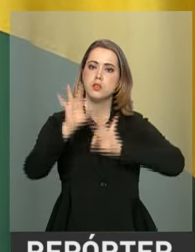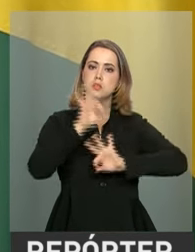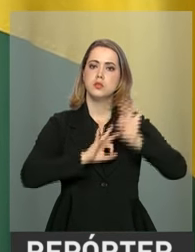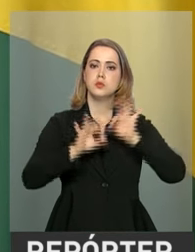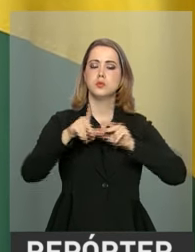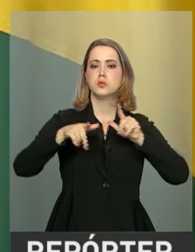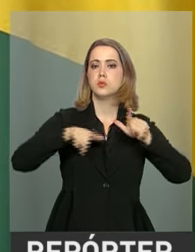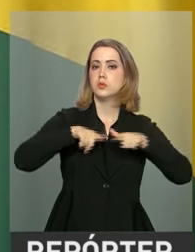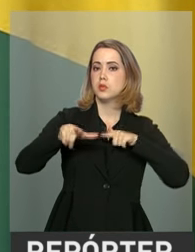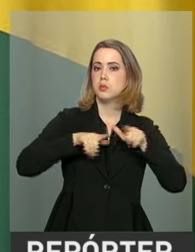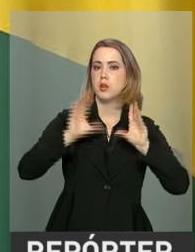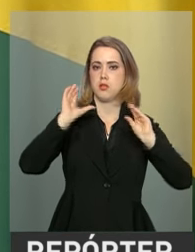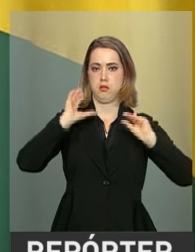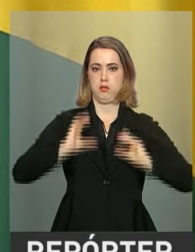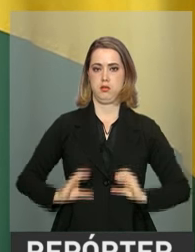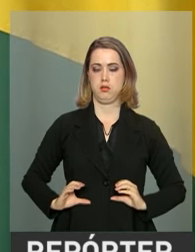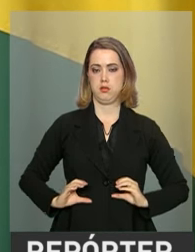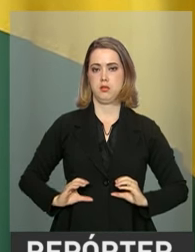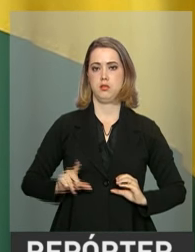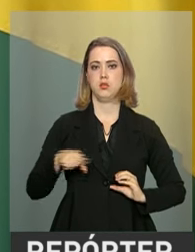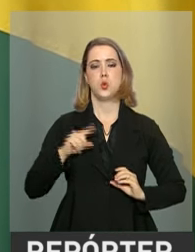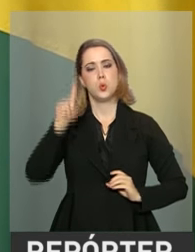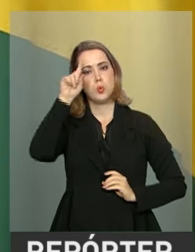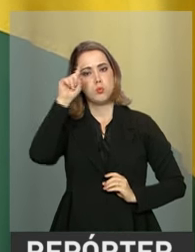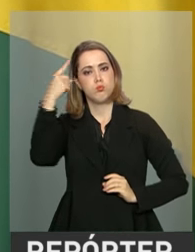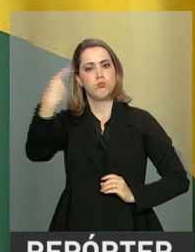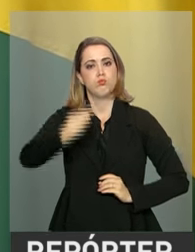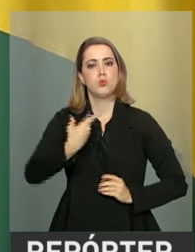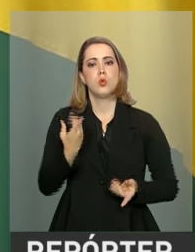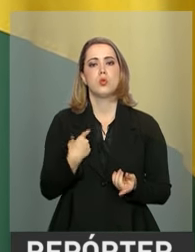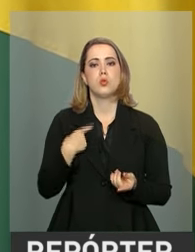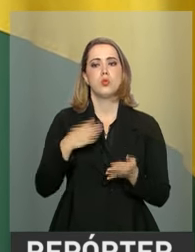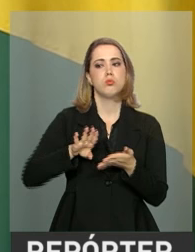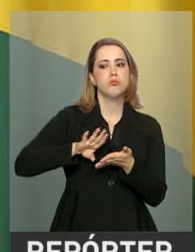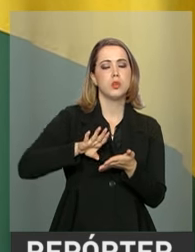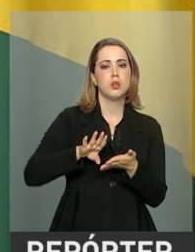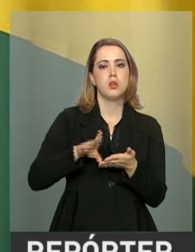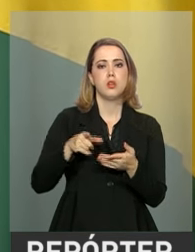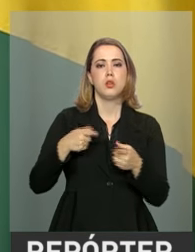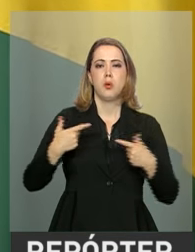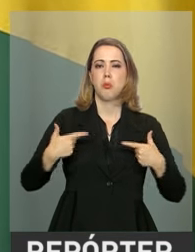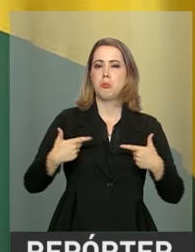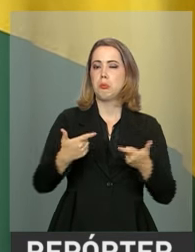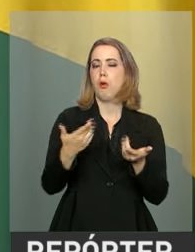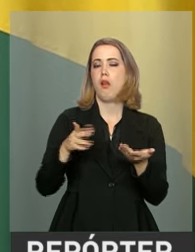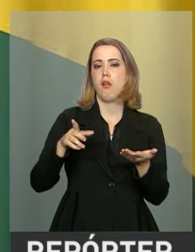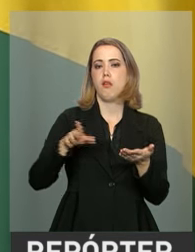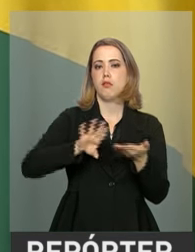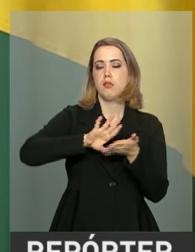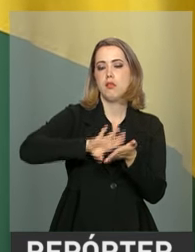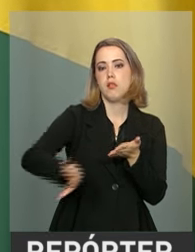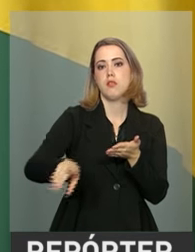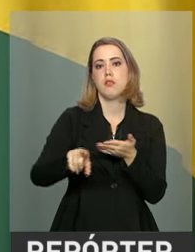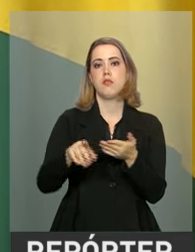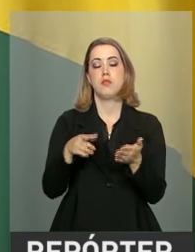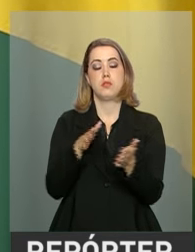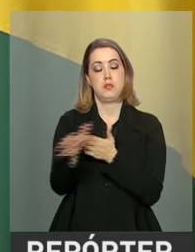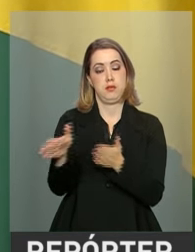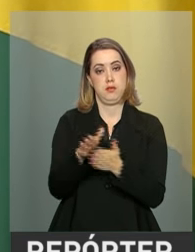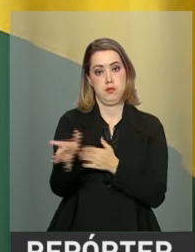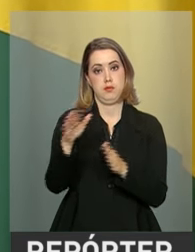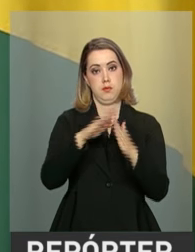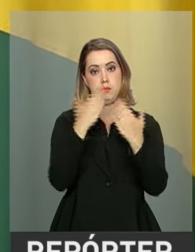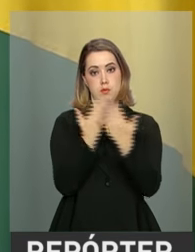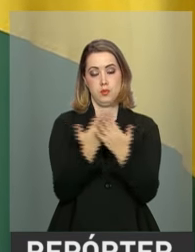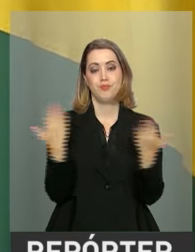exercício da Cidadania o que nos impõe por exemplo combater a evasão escolar que assola o ensino médio